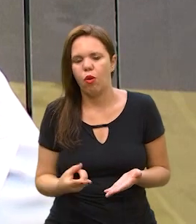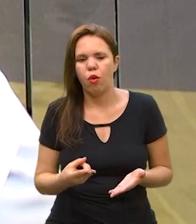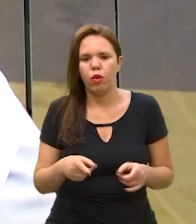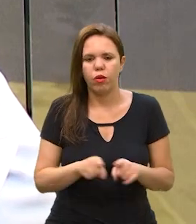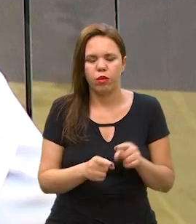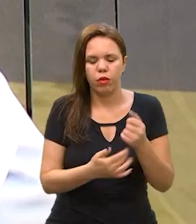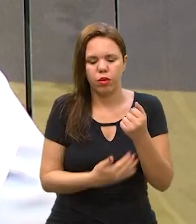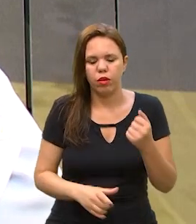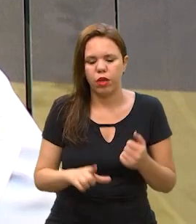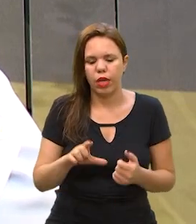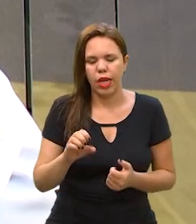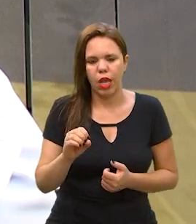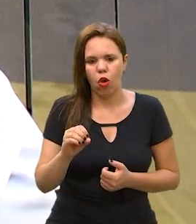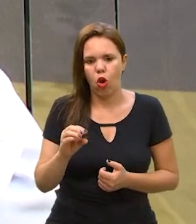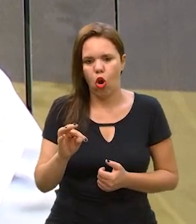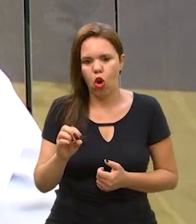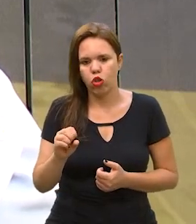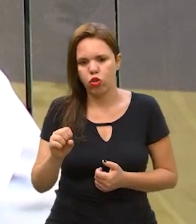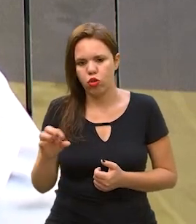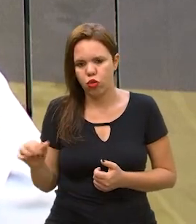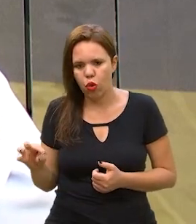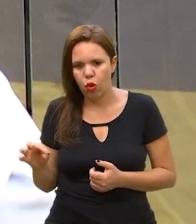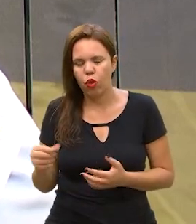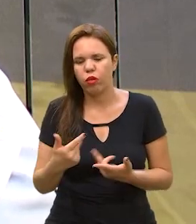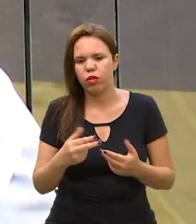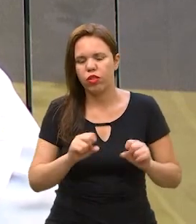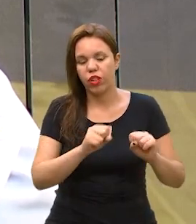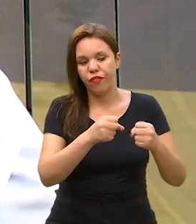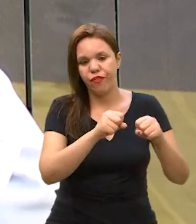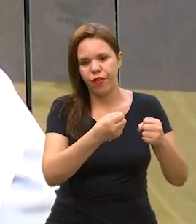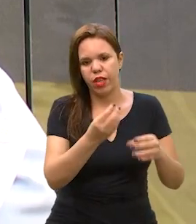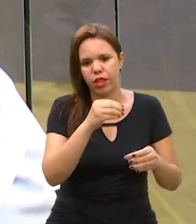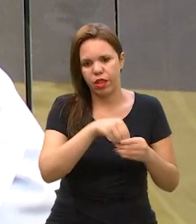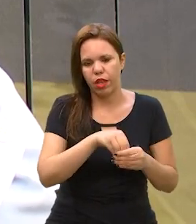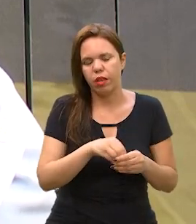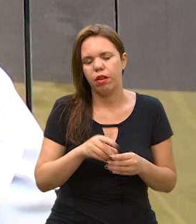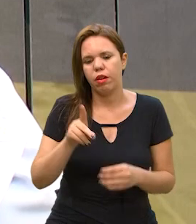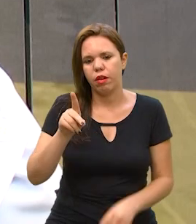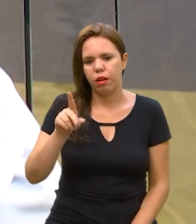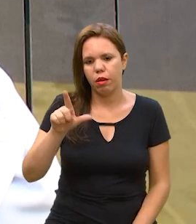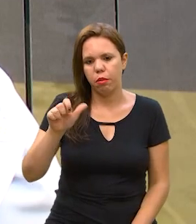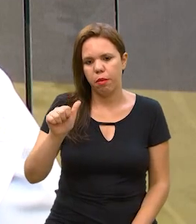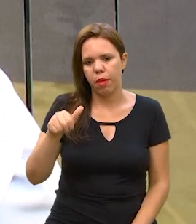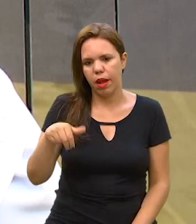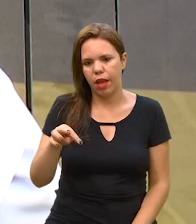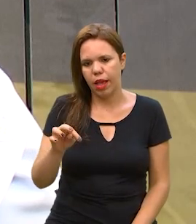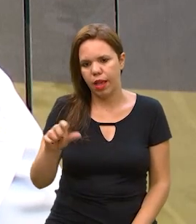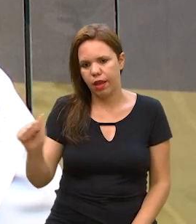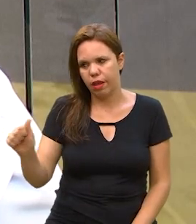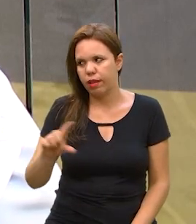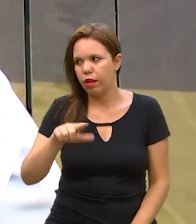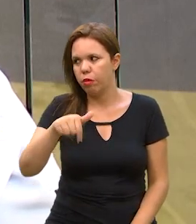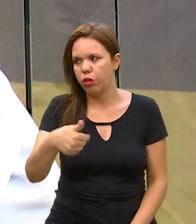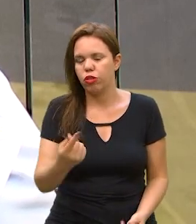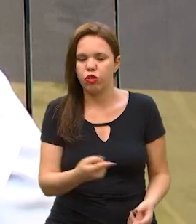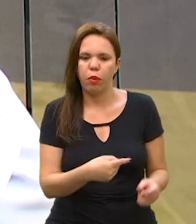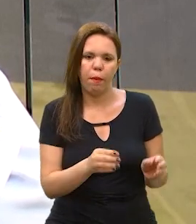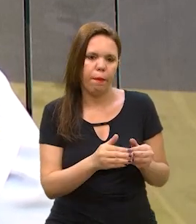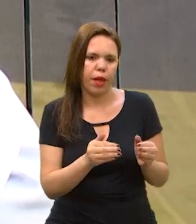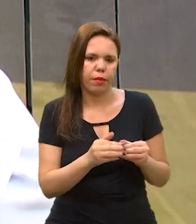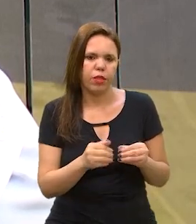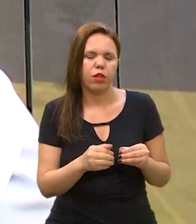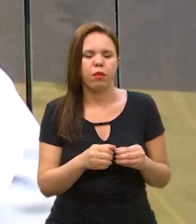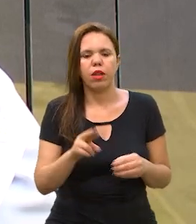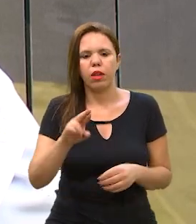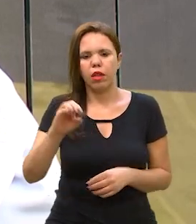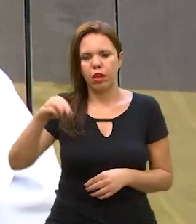dos leucócitos, para avaliar a parte de defesa e as plaquetas. Depois a gente pode solicitar para avaliar a função